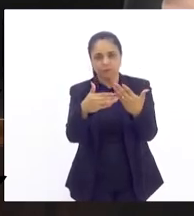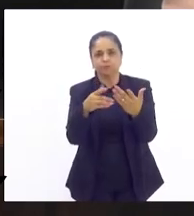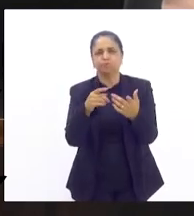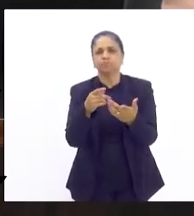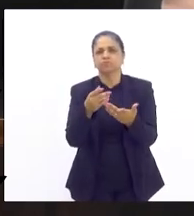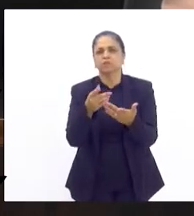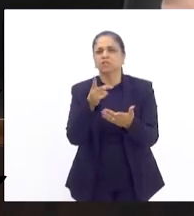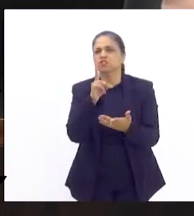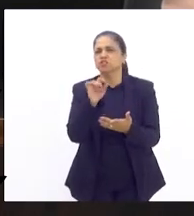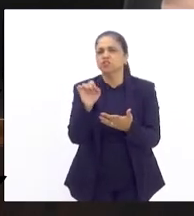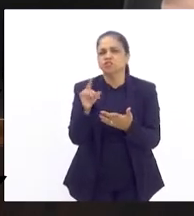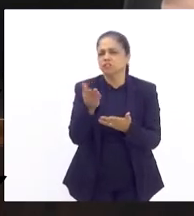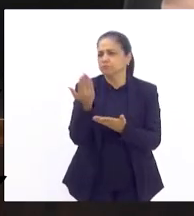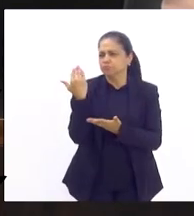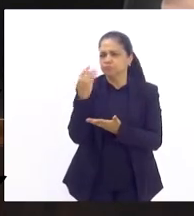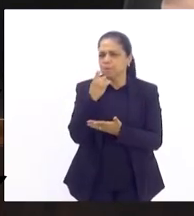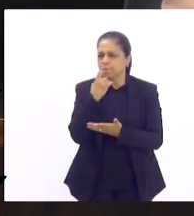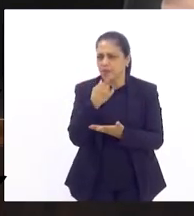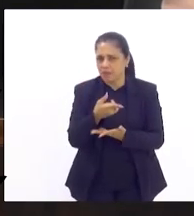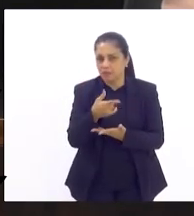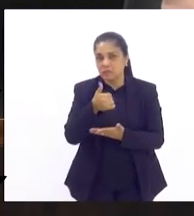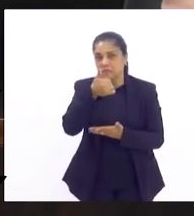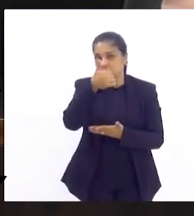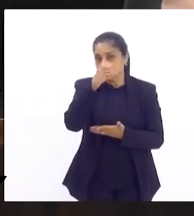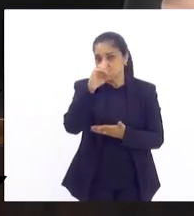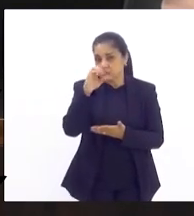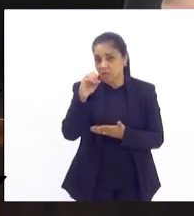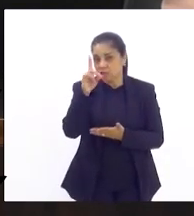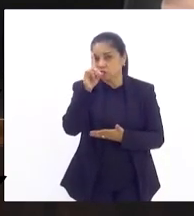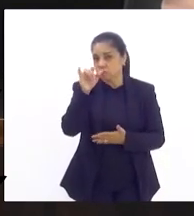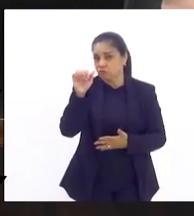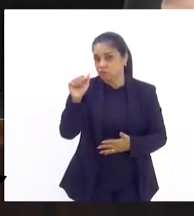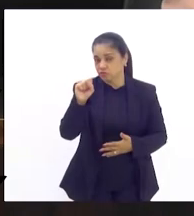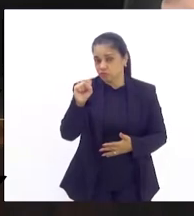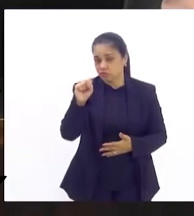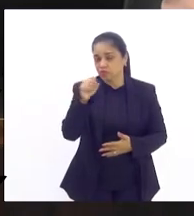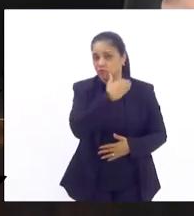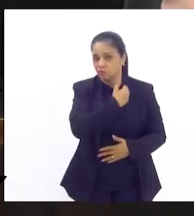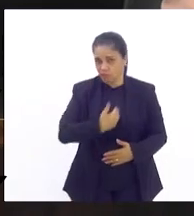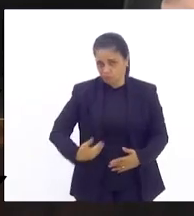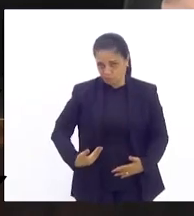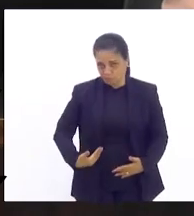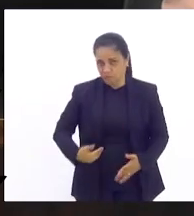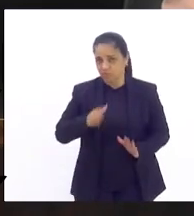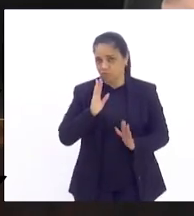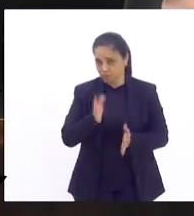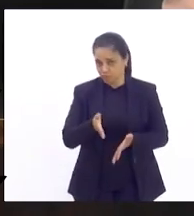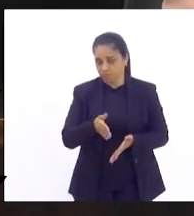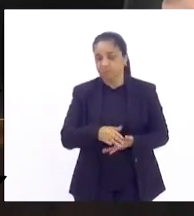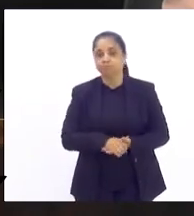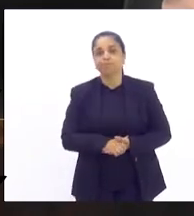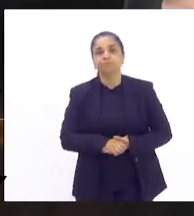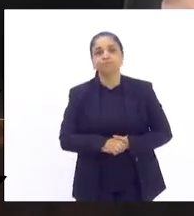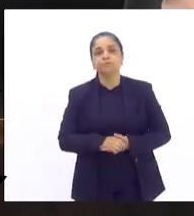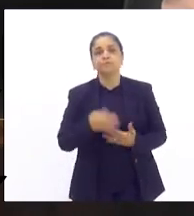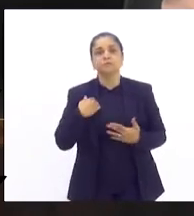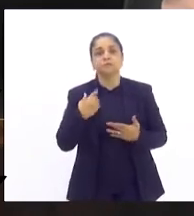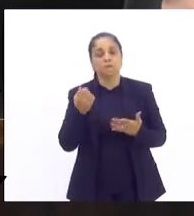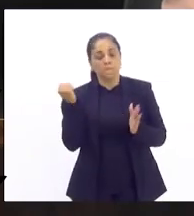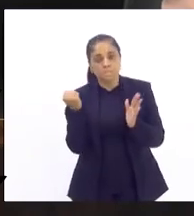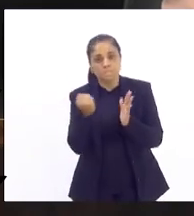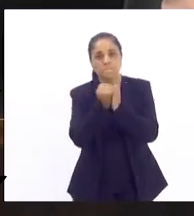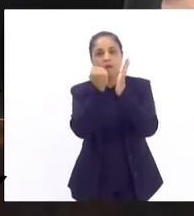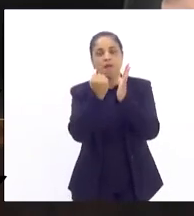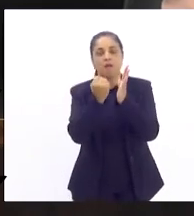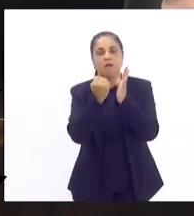dias completou 100 dias de governo. E nós, quando nos deparamos com o marco